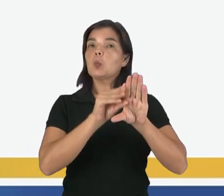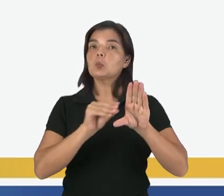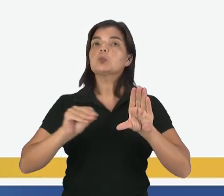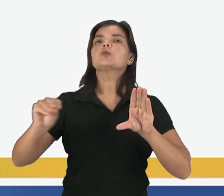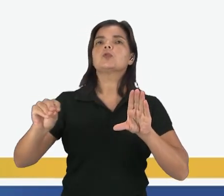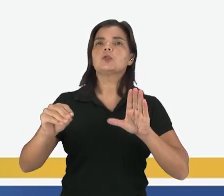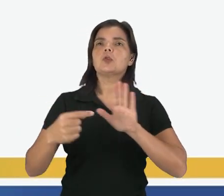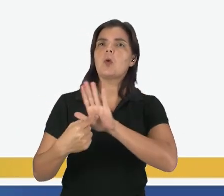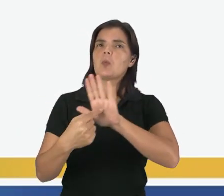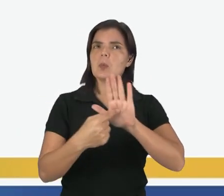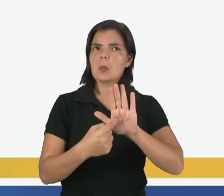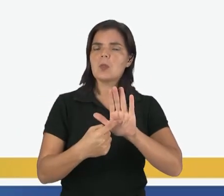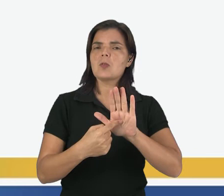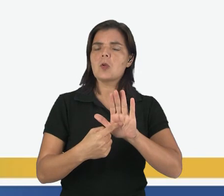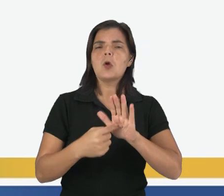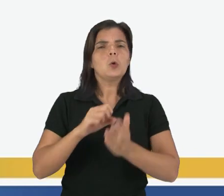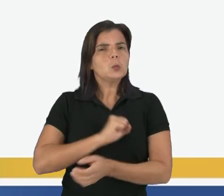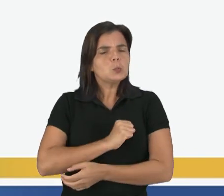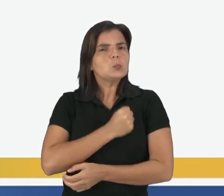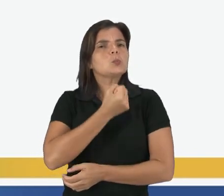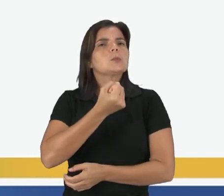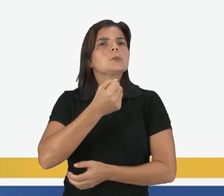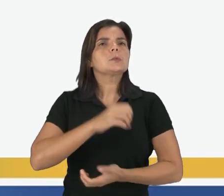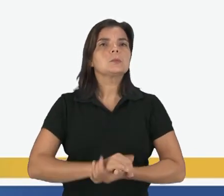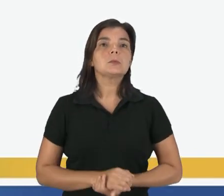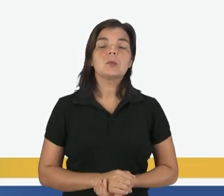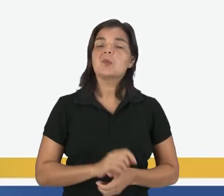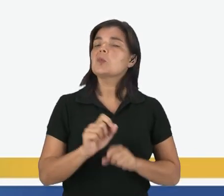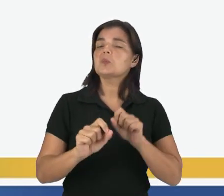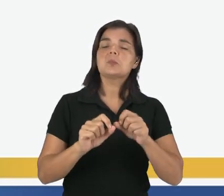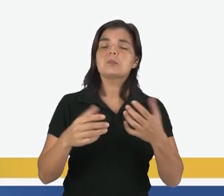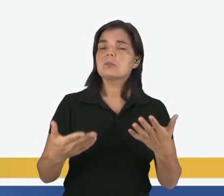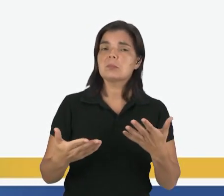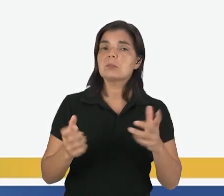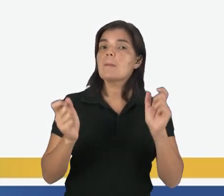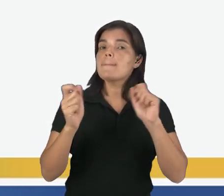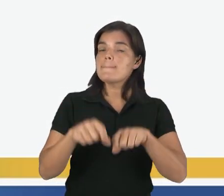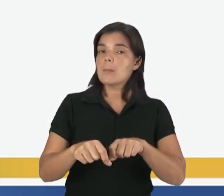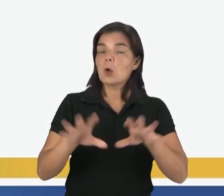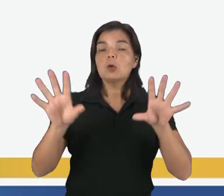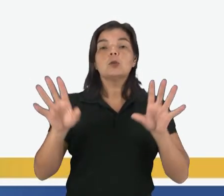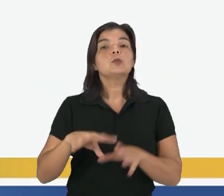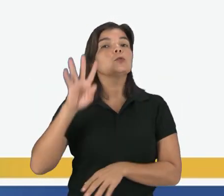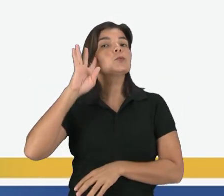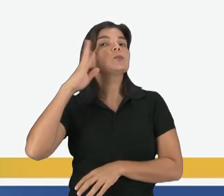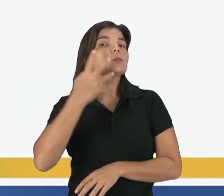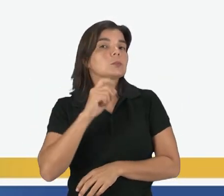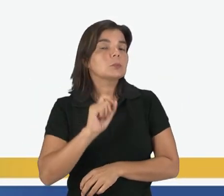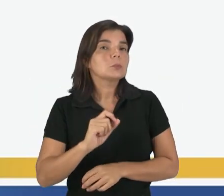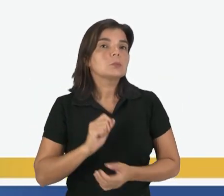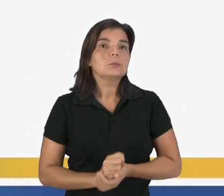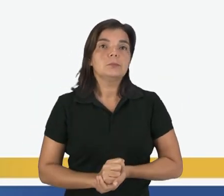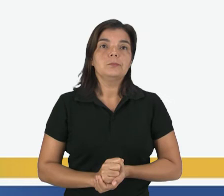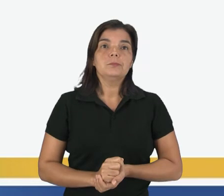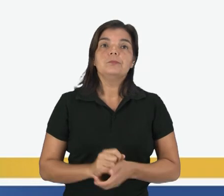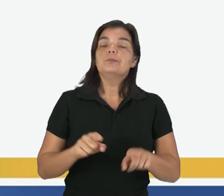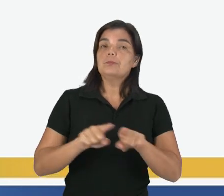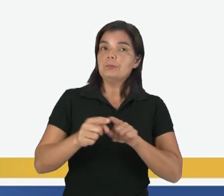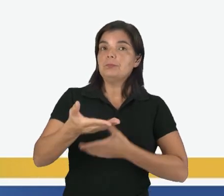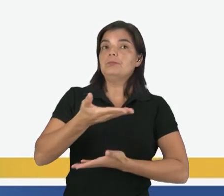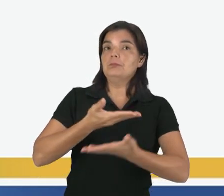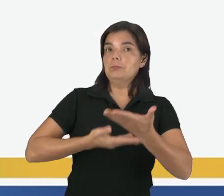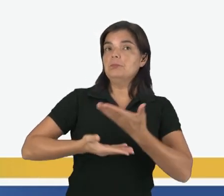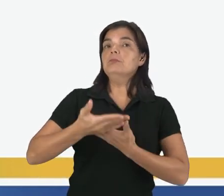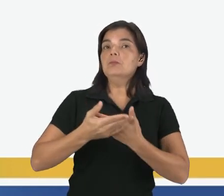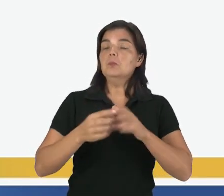compartilhar postagens que contêm discurso de ódio? Em que se pode resultar? Os botões de interação